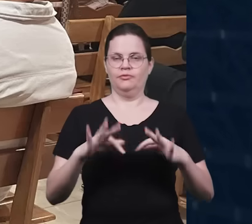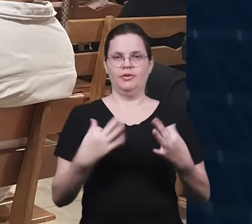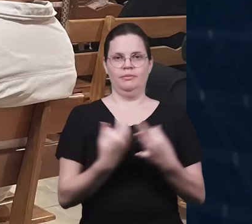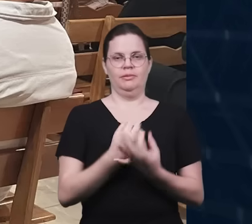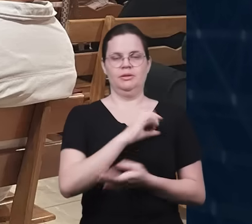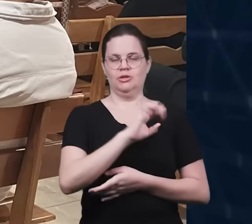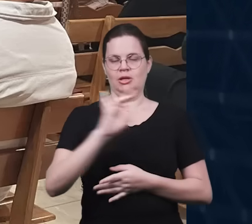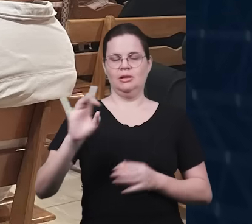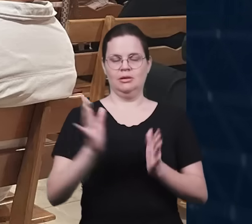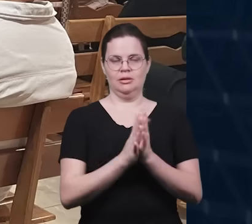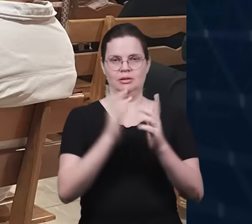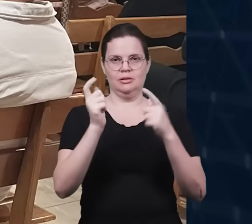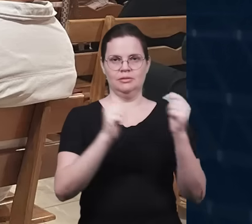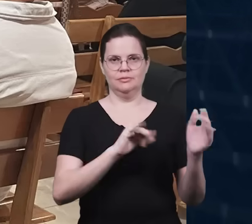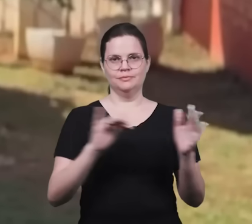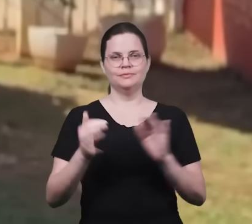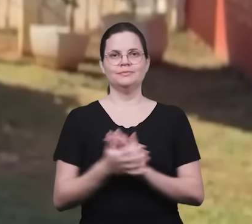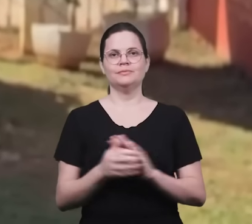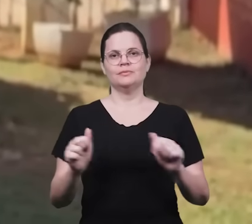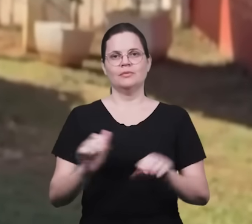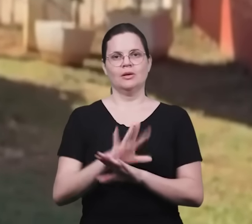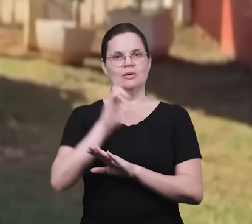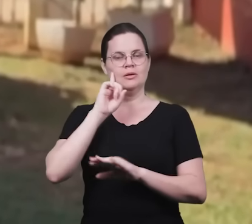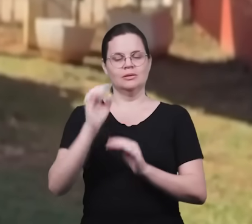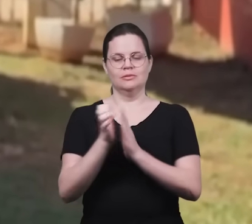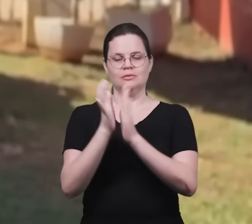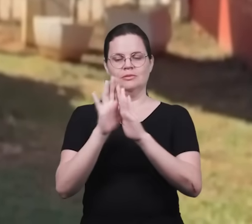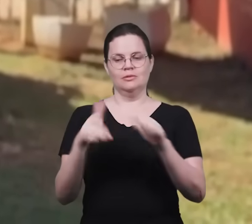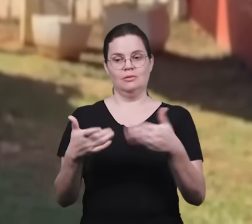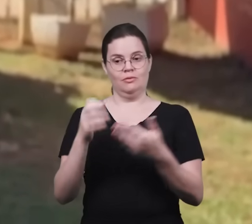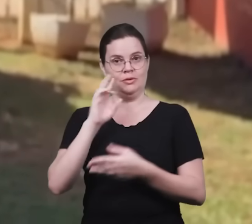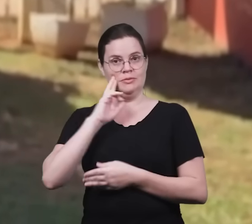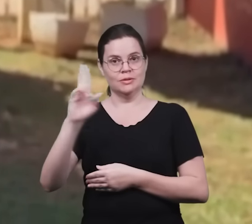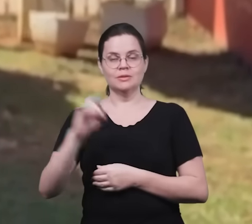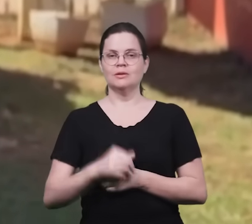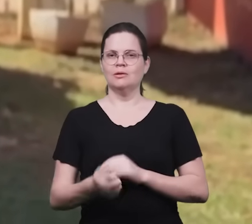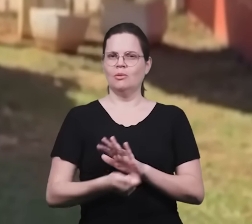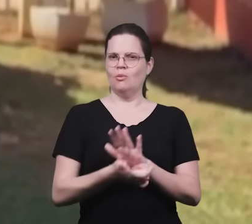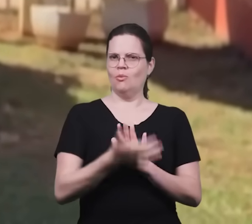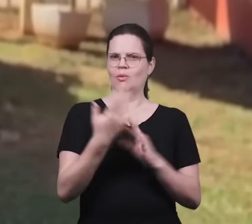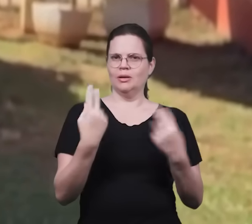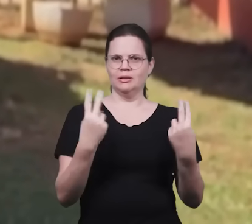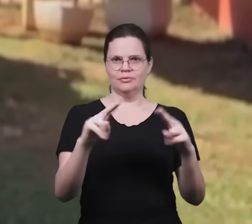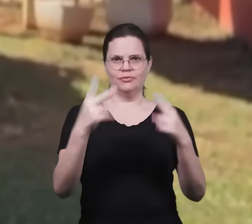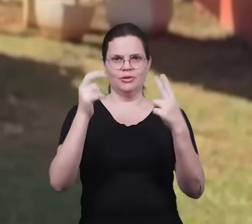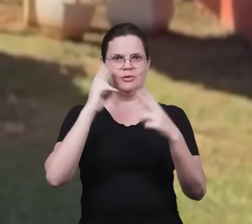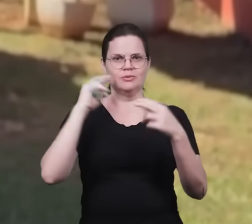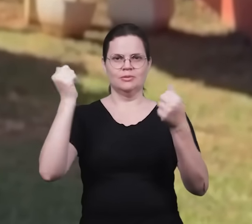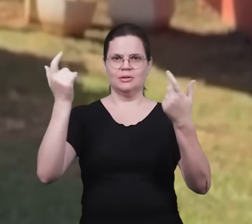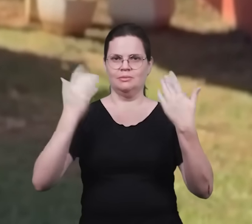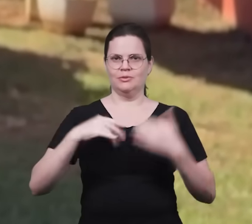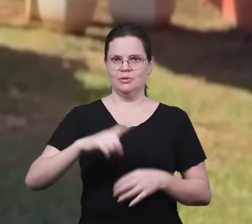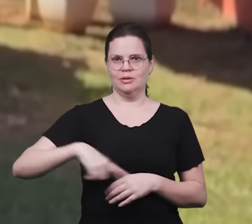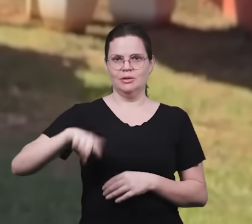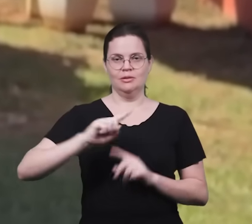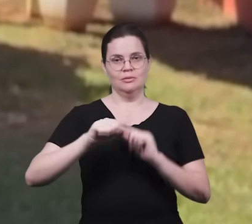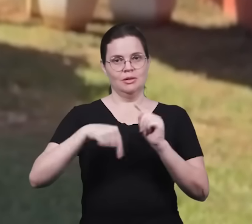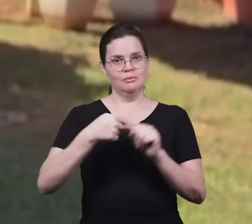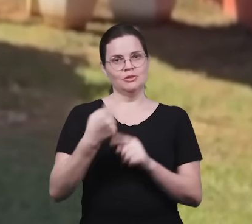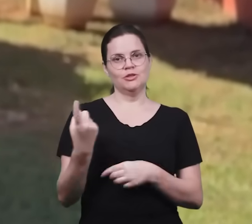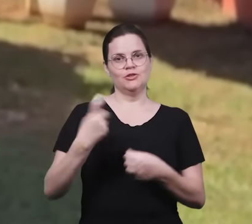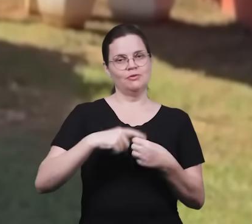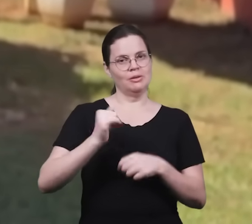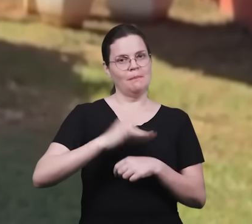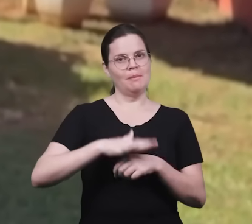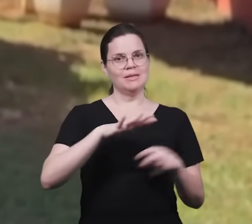os lares. Bendito seja Deus. Louvado seja o nome do Senhor, meus amados. Quantas vitórias o Senhor tem nos concedido. Nós